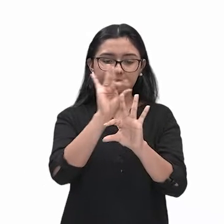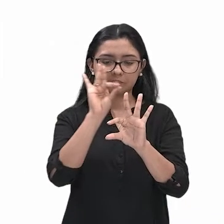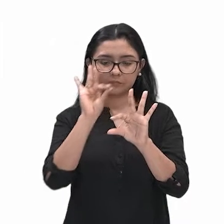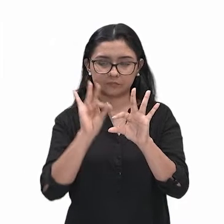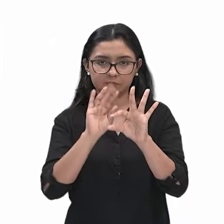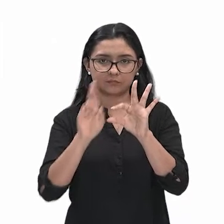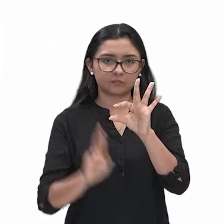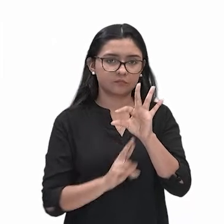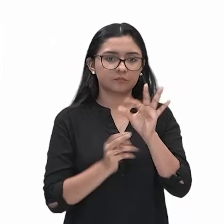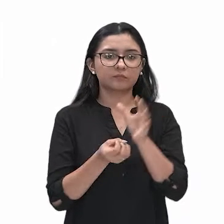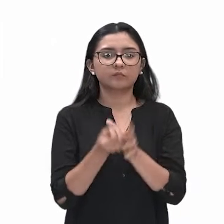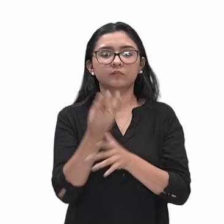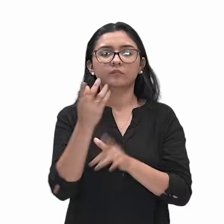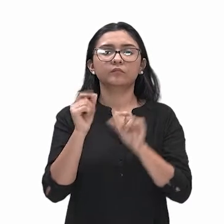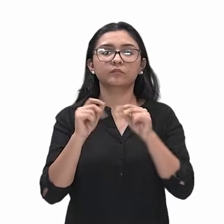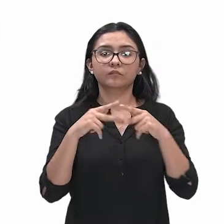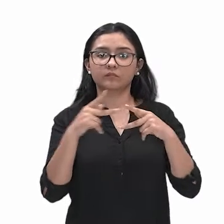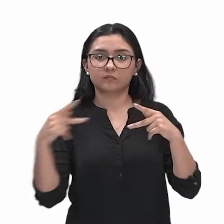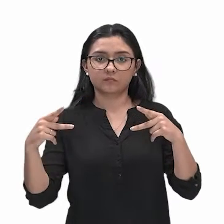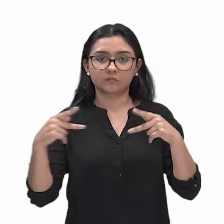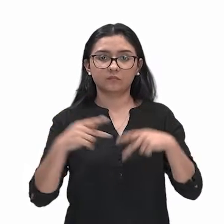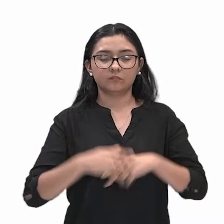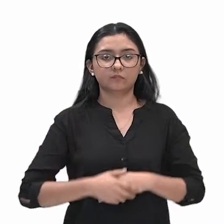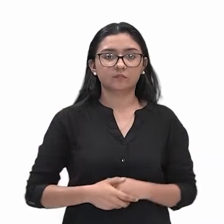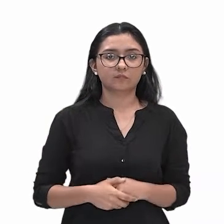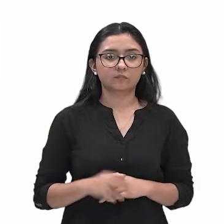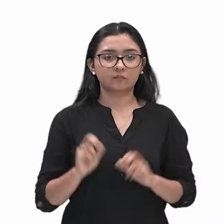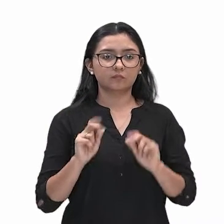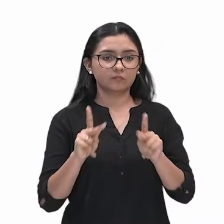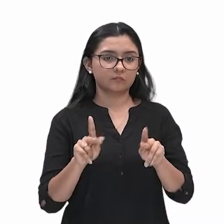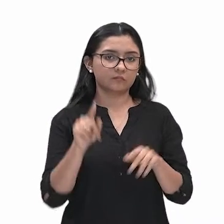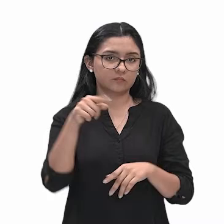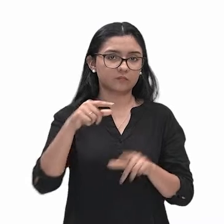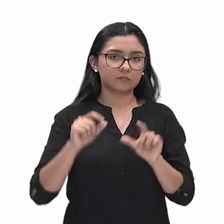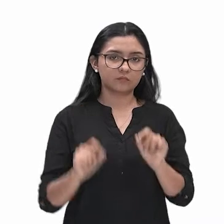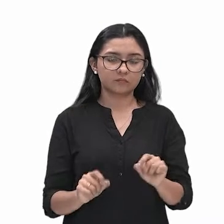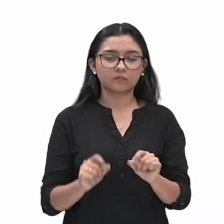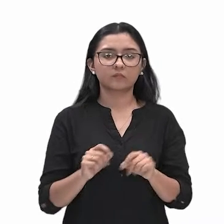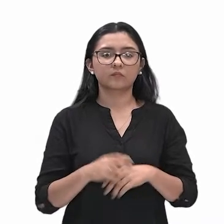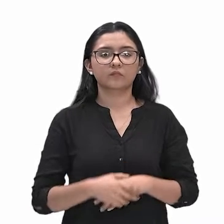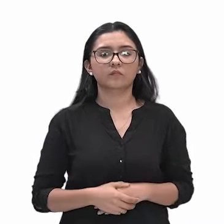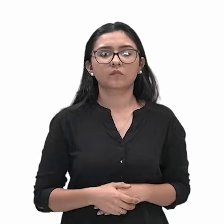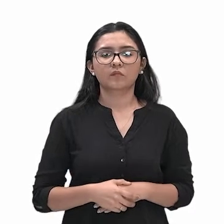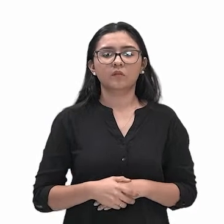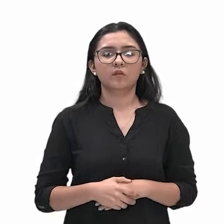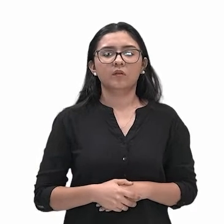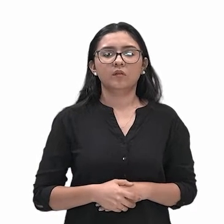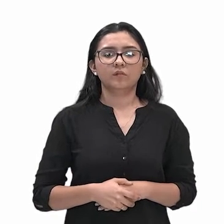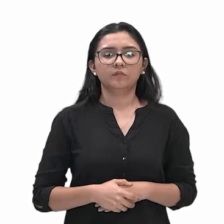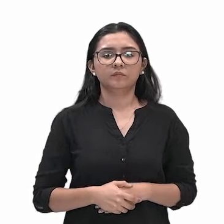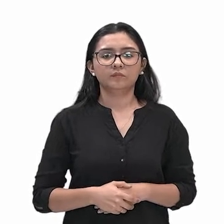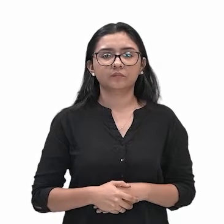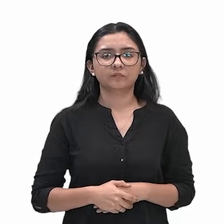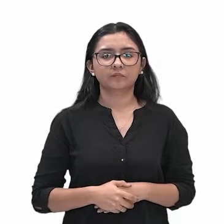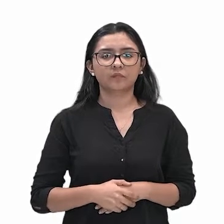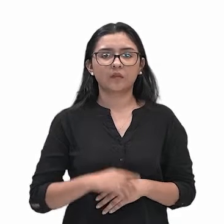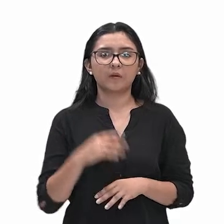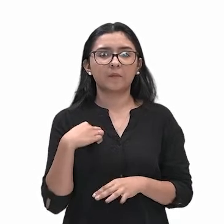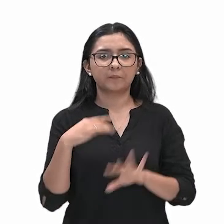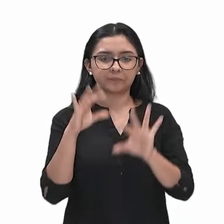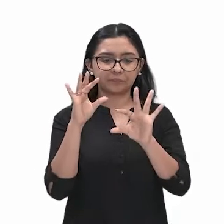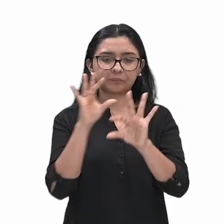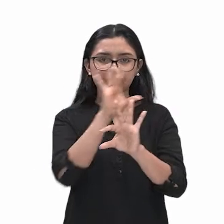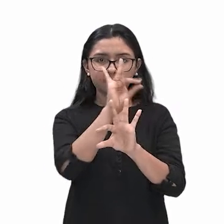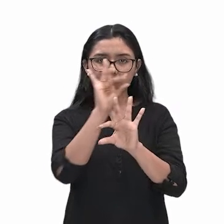unidades formadoras das proteínas, tá? Então, eles são os monômeros, a parte menorzinha do